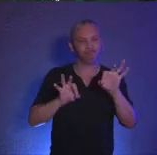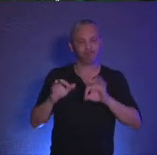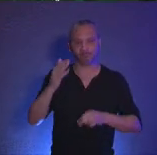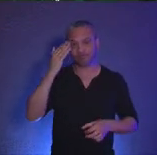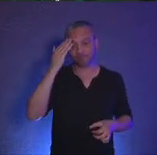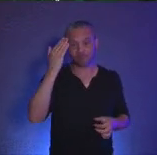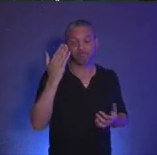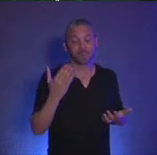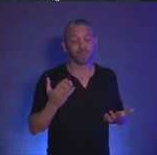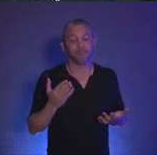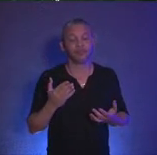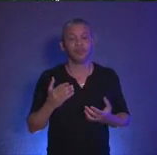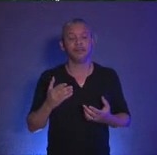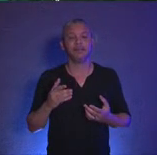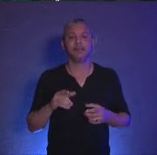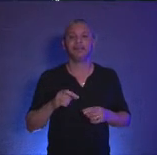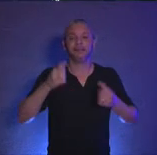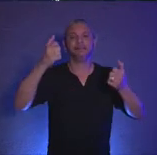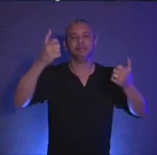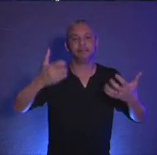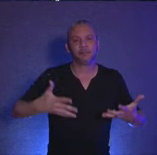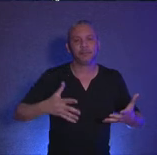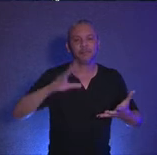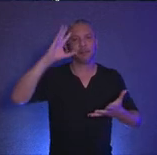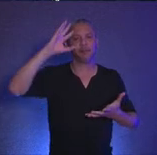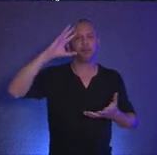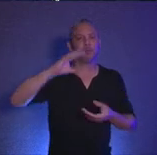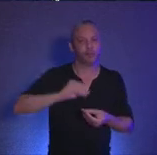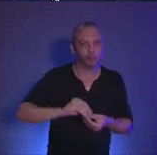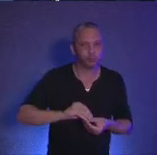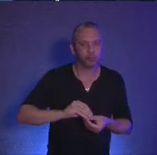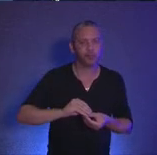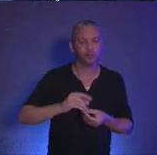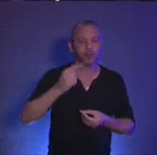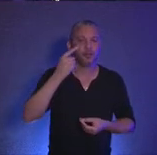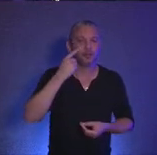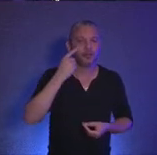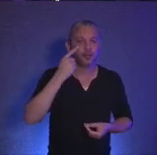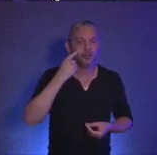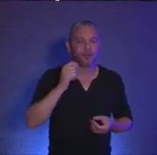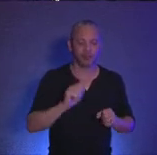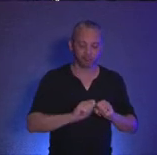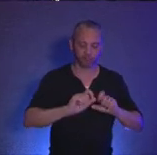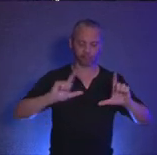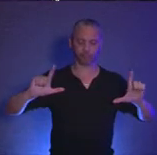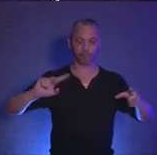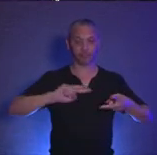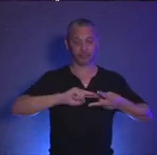mapa. Mas, explicando assim, de forma resumida, eu convido vocês todos a acessarem